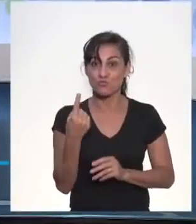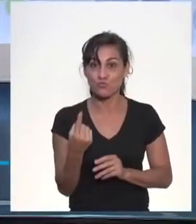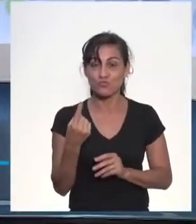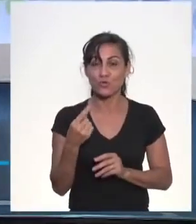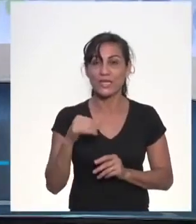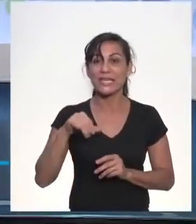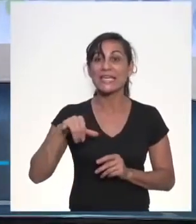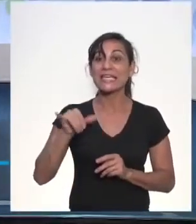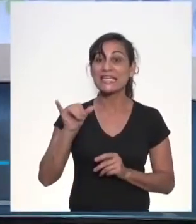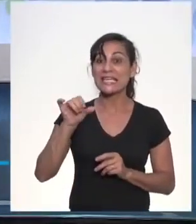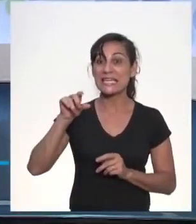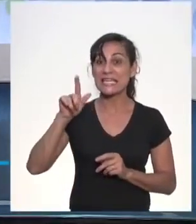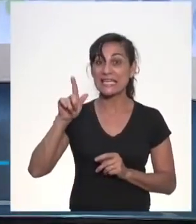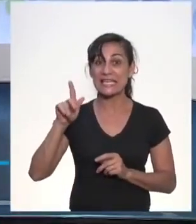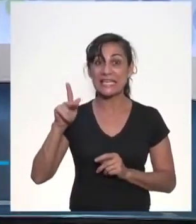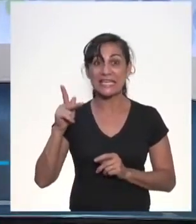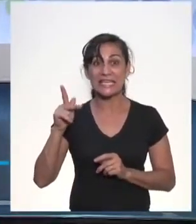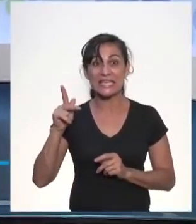Igor,